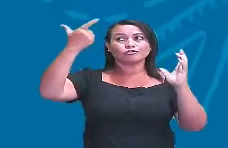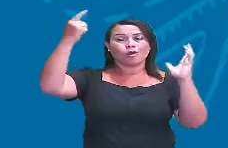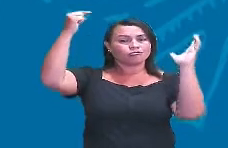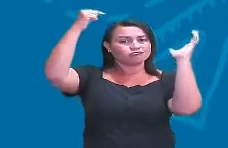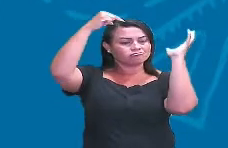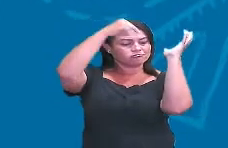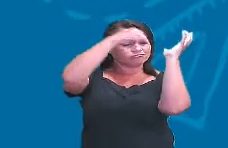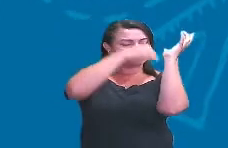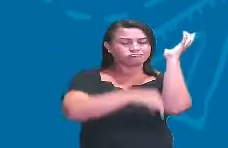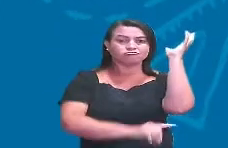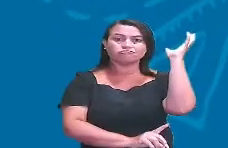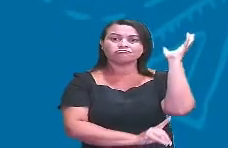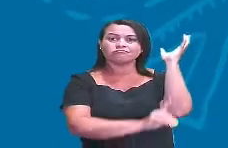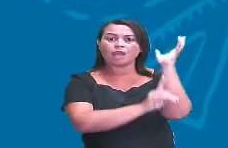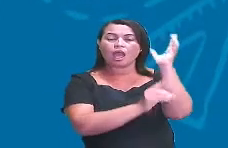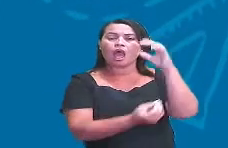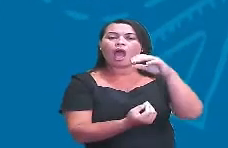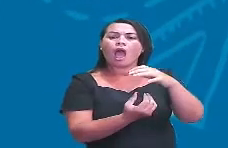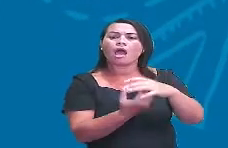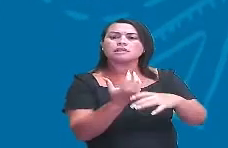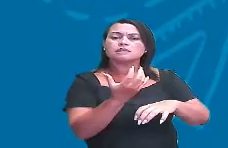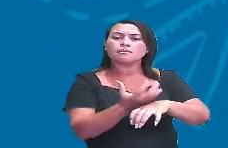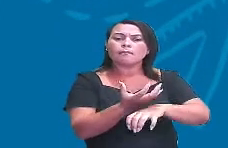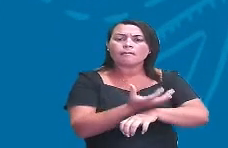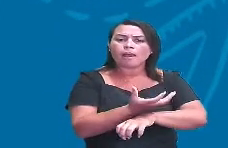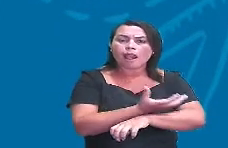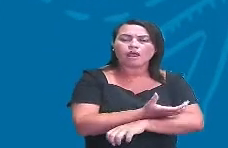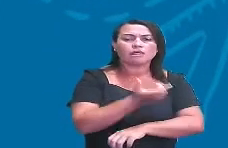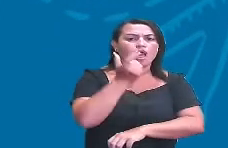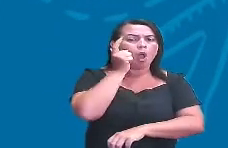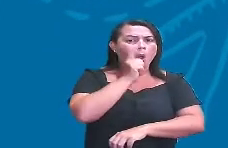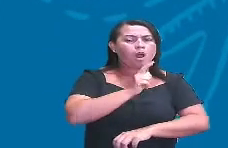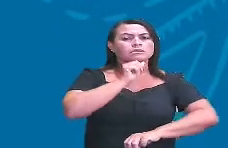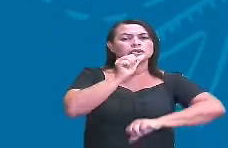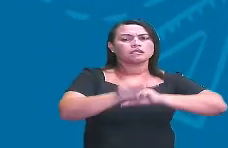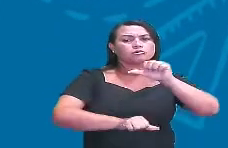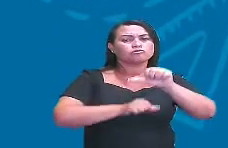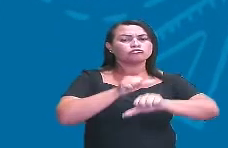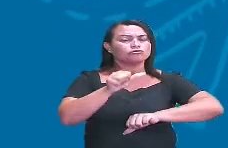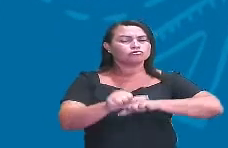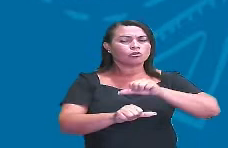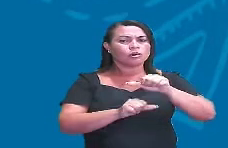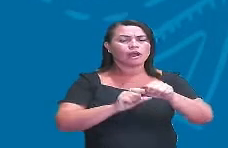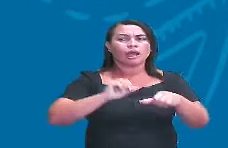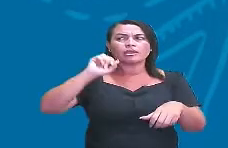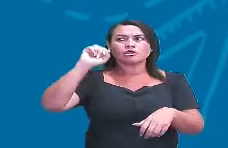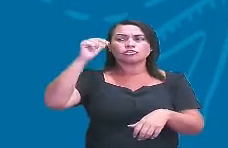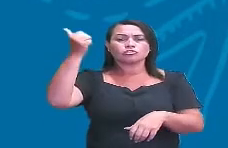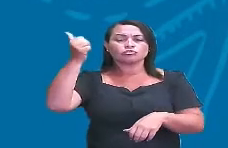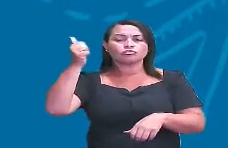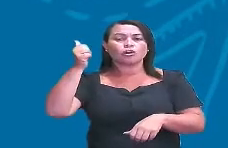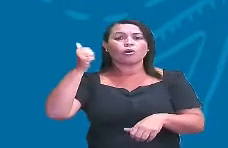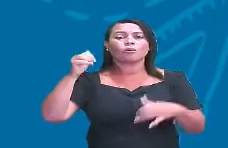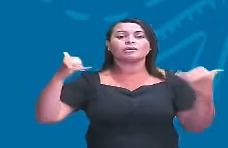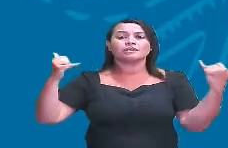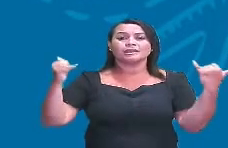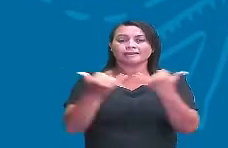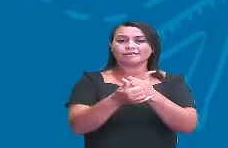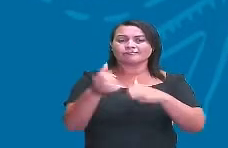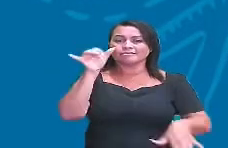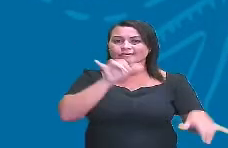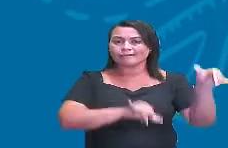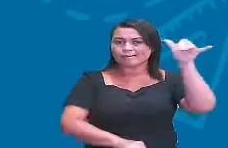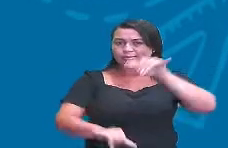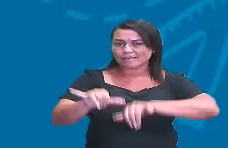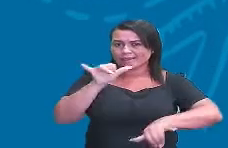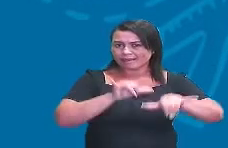né, as plantas elas vão conseguir converter essa energia luminosa em energia química,